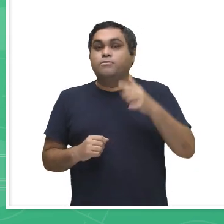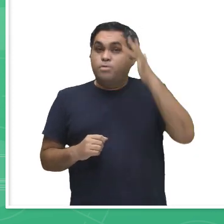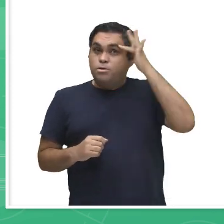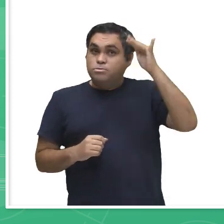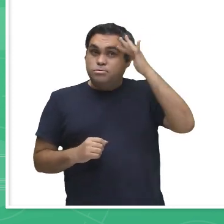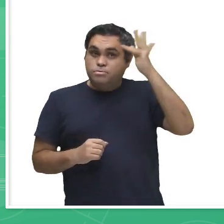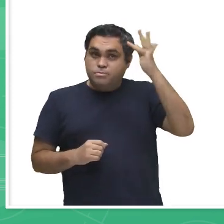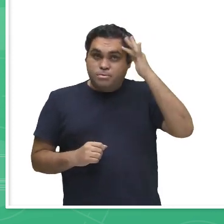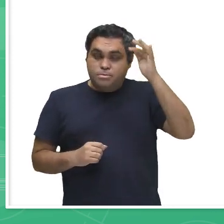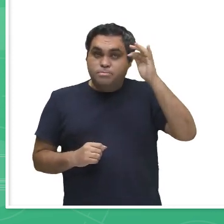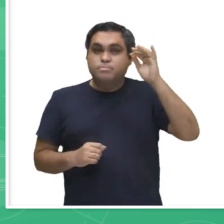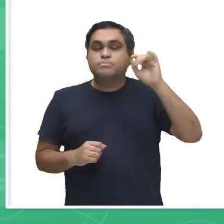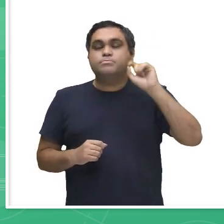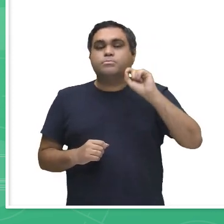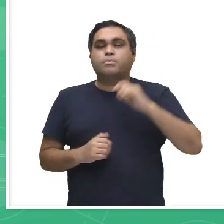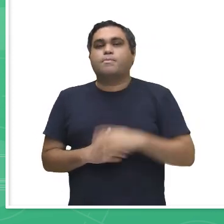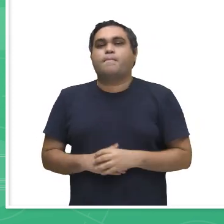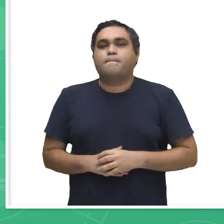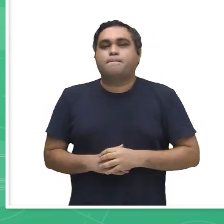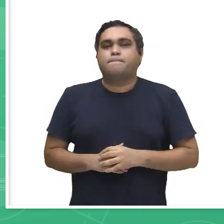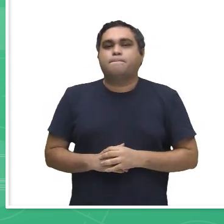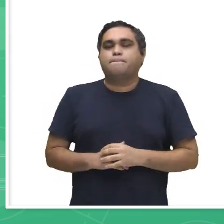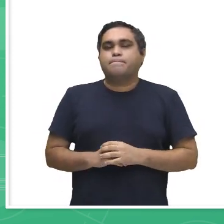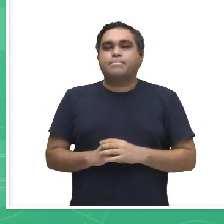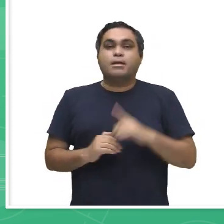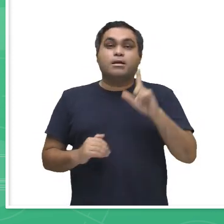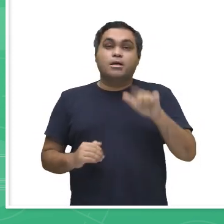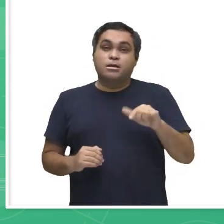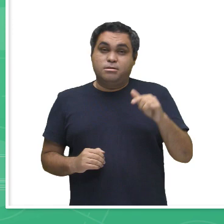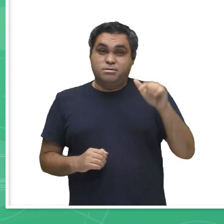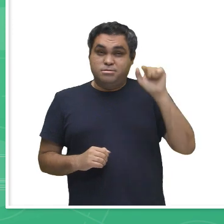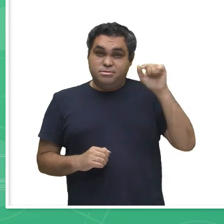filosofia, ela não vive